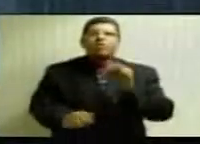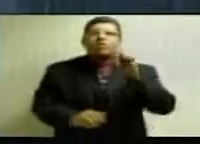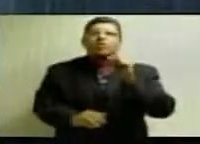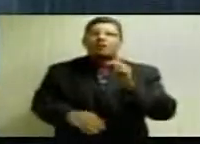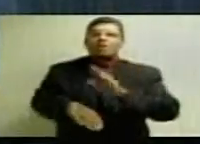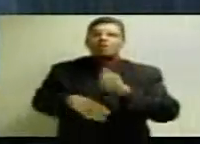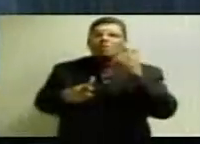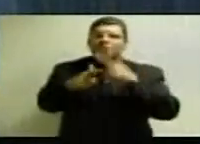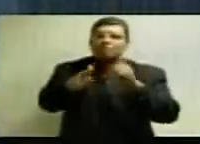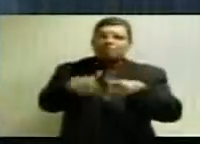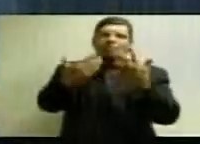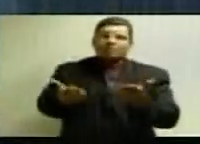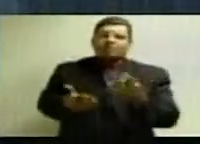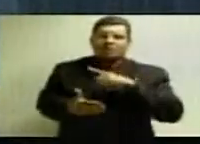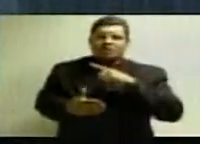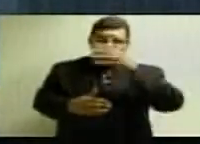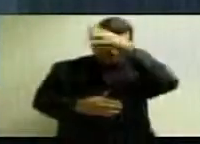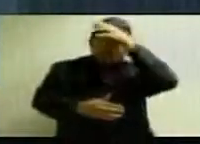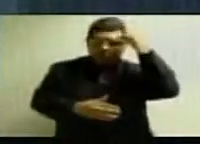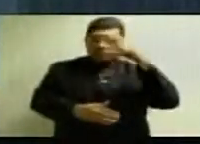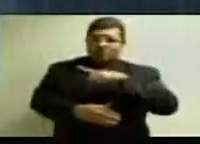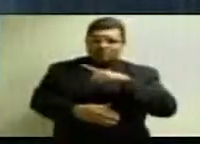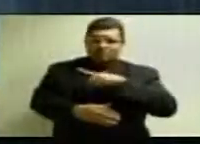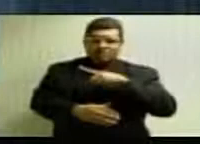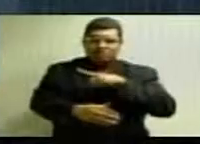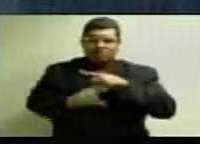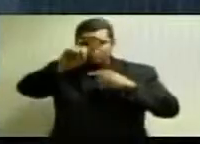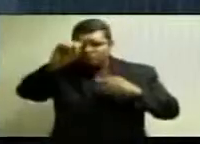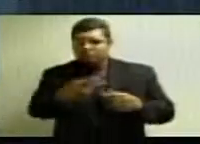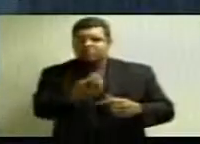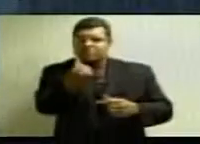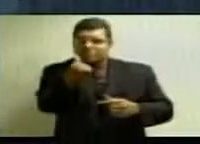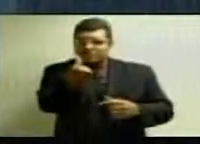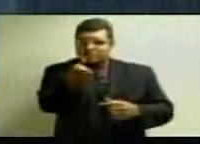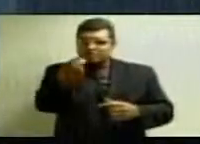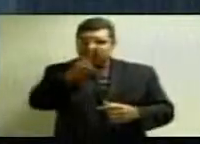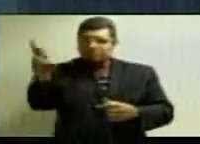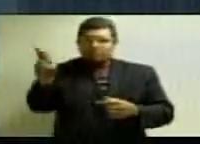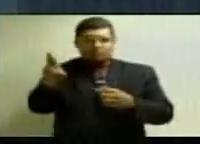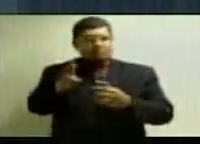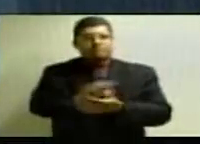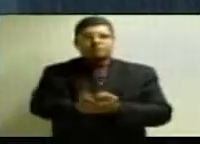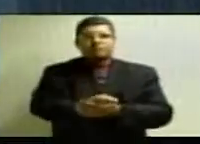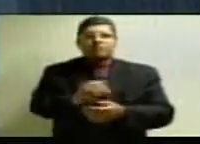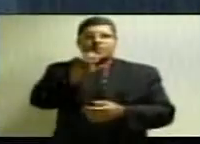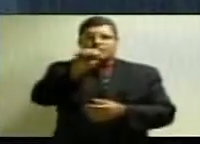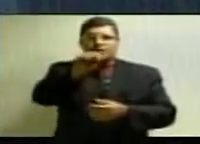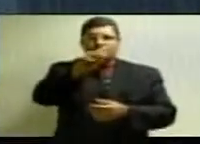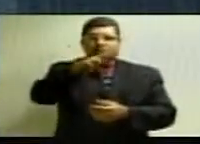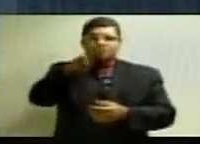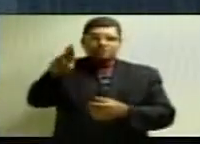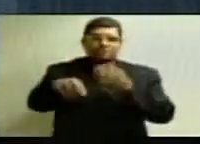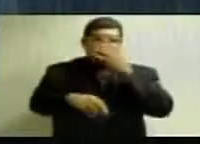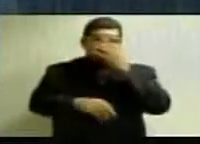mais grave é que a cidade que tem 1 bilhão e 600 milhões de reais e 800 milhões de